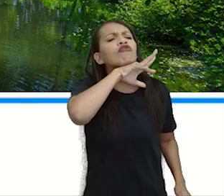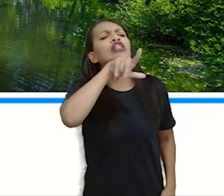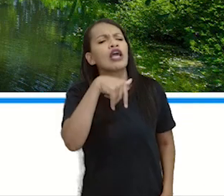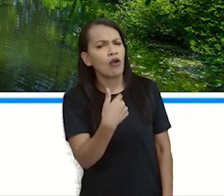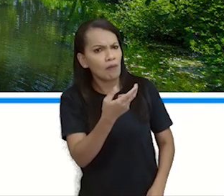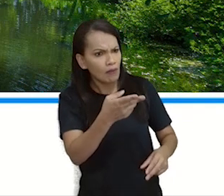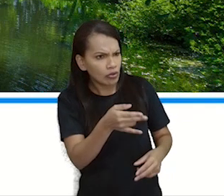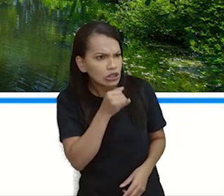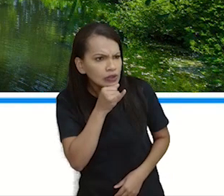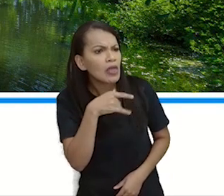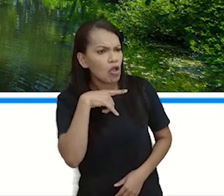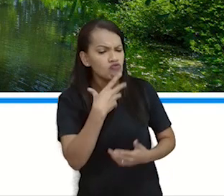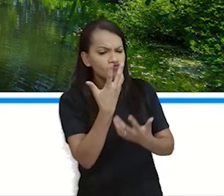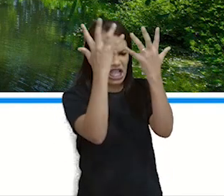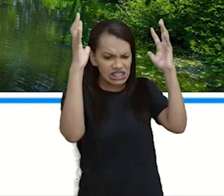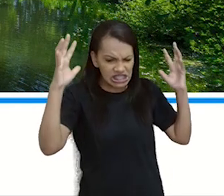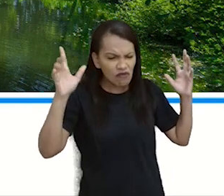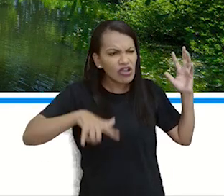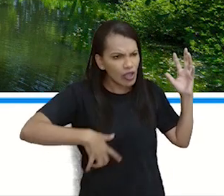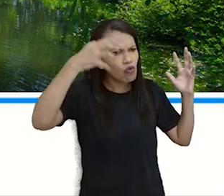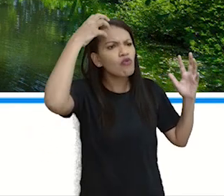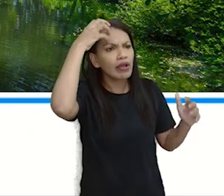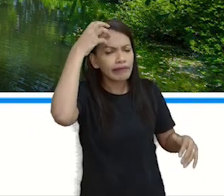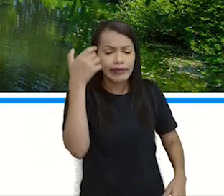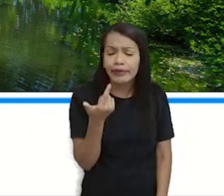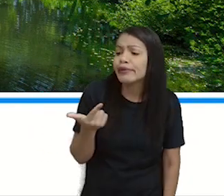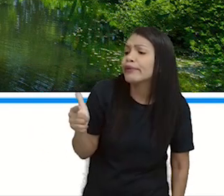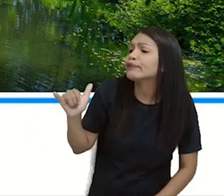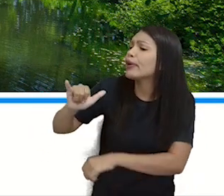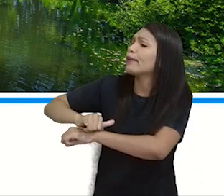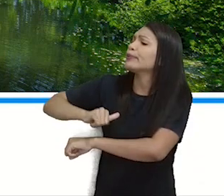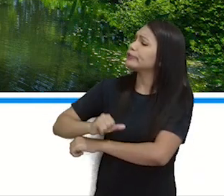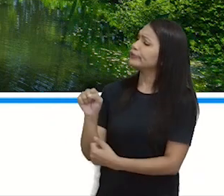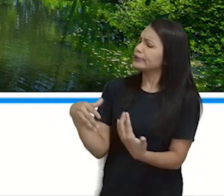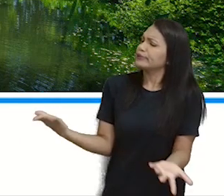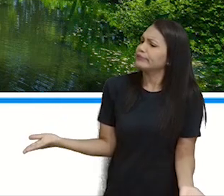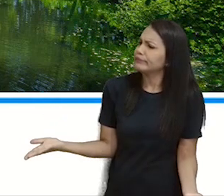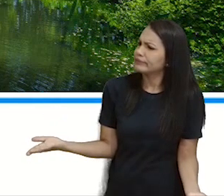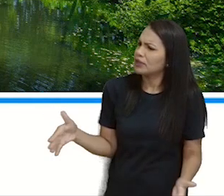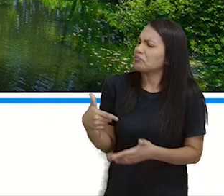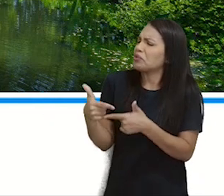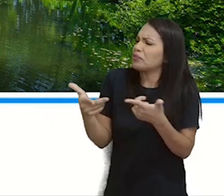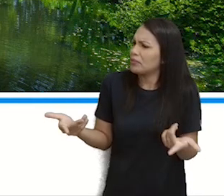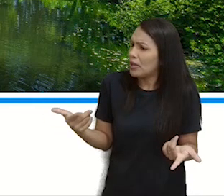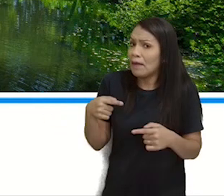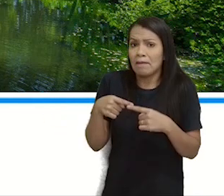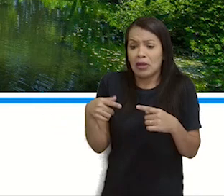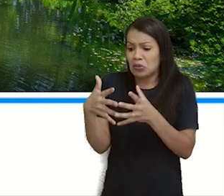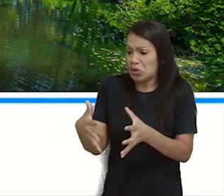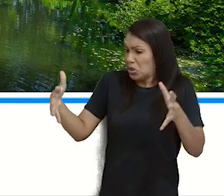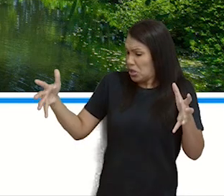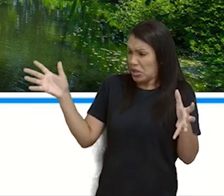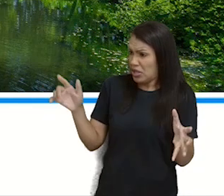é o rei da selva. E os outros sapinhos falaram, sim, mas o leão não é o maior.